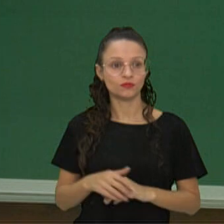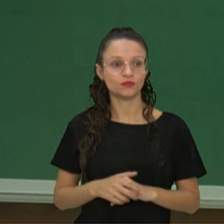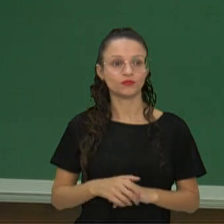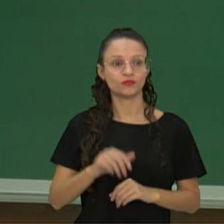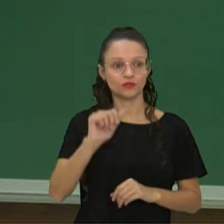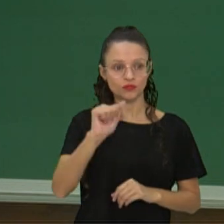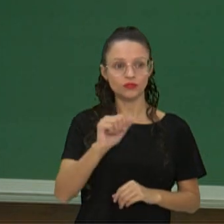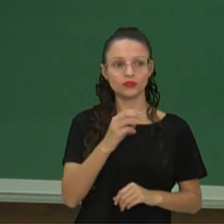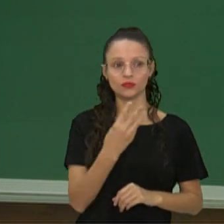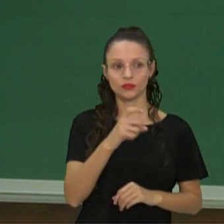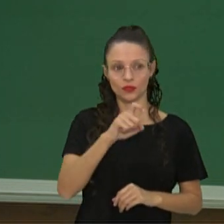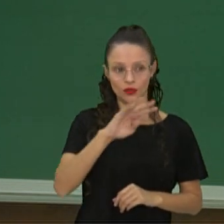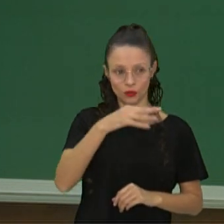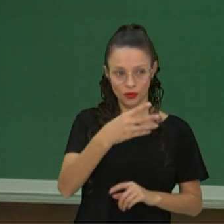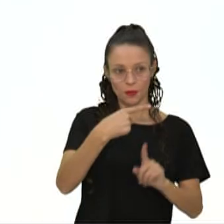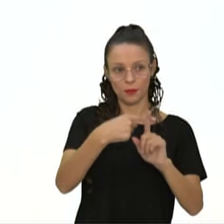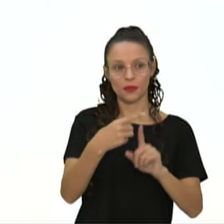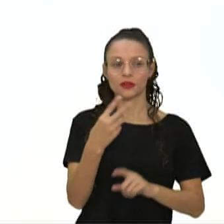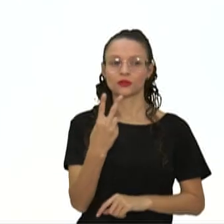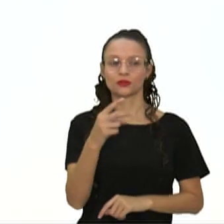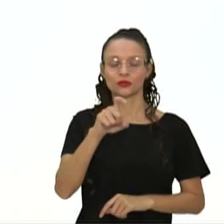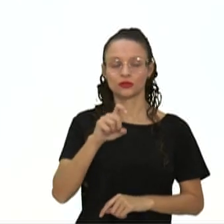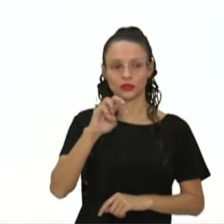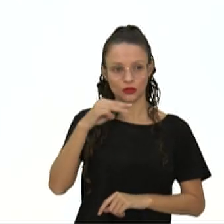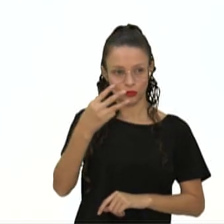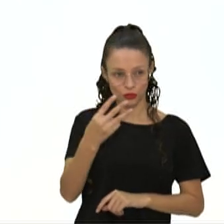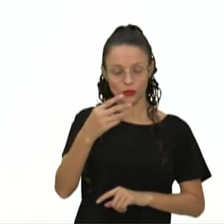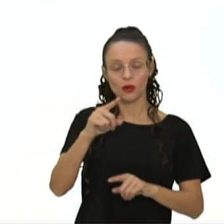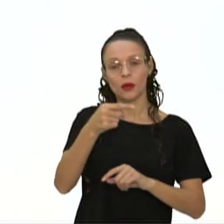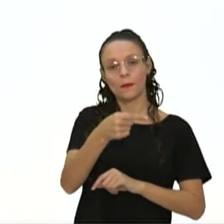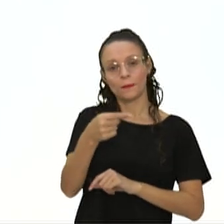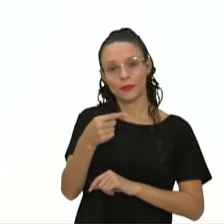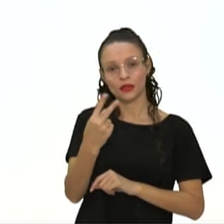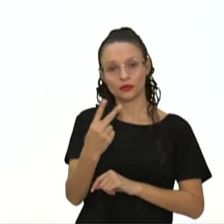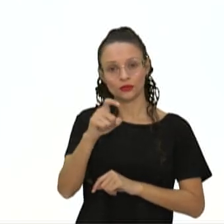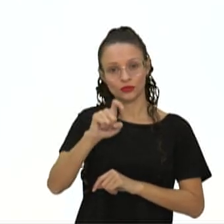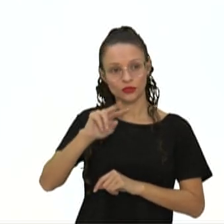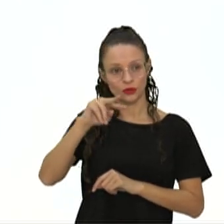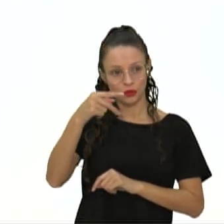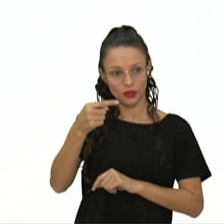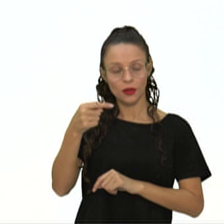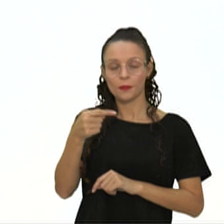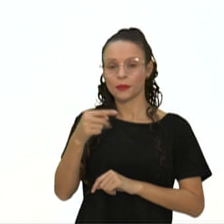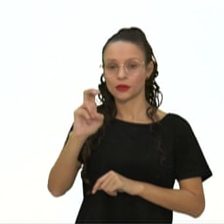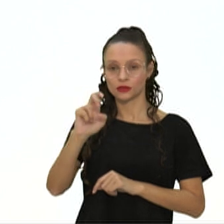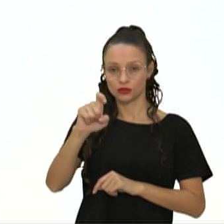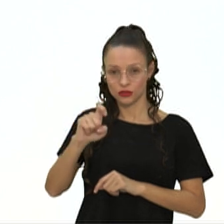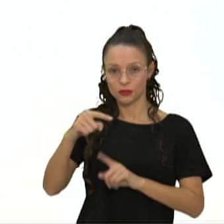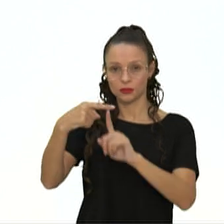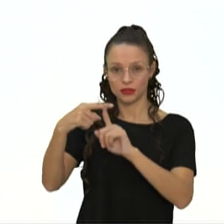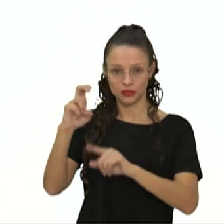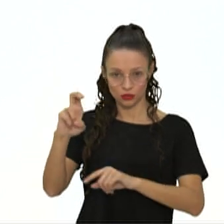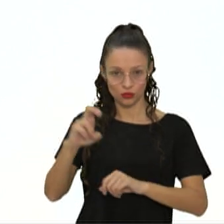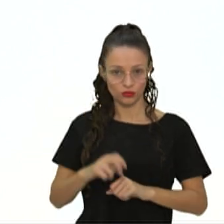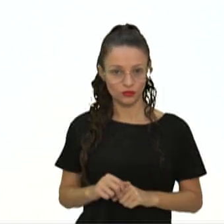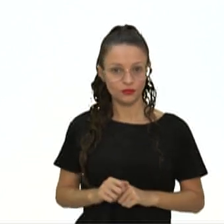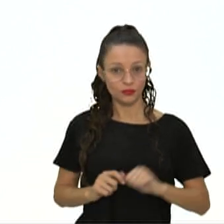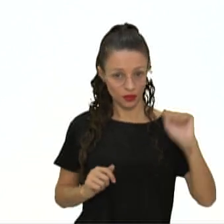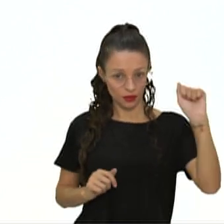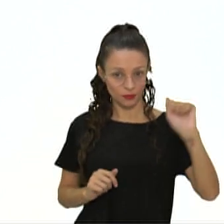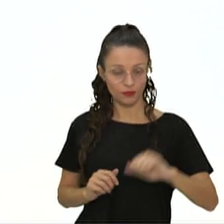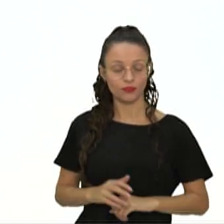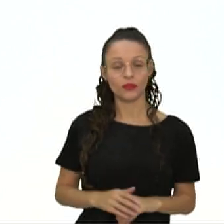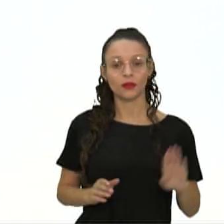Polinômio A, 3x à quarta mais 2x ao cubo menos 3x ao quadrado menos 5x mais 5. Esse é o polinômio